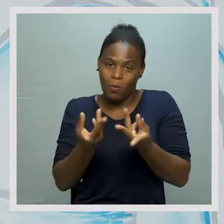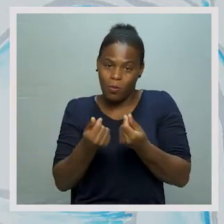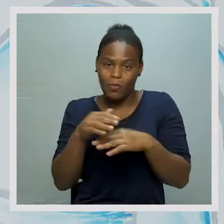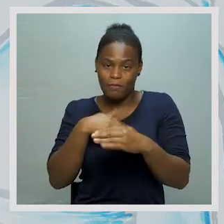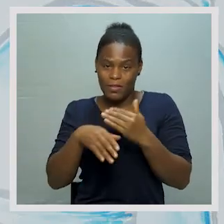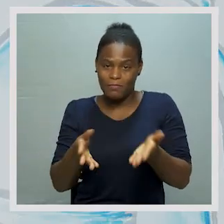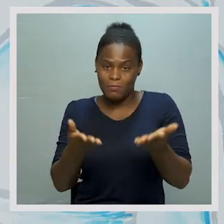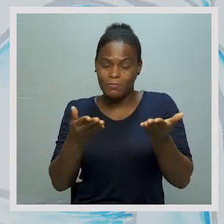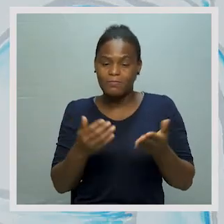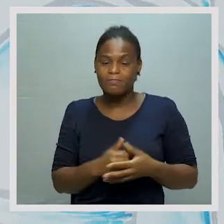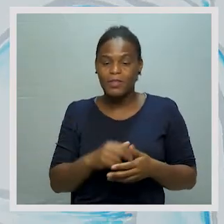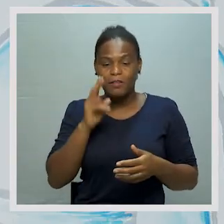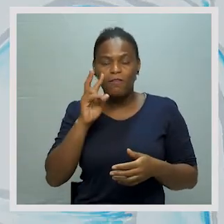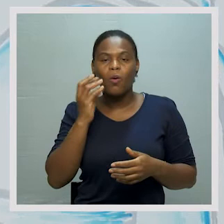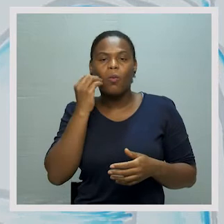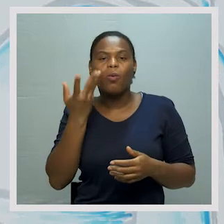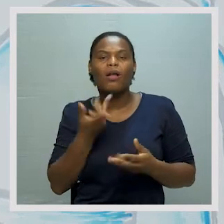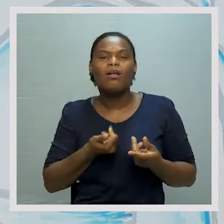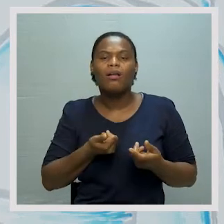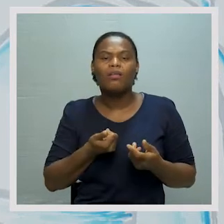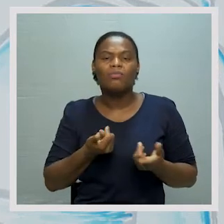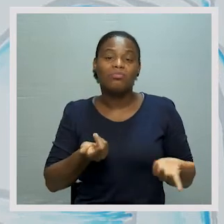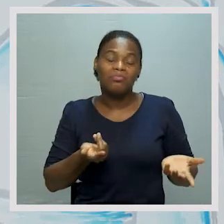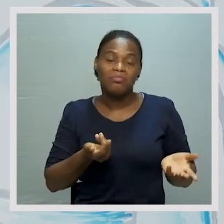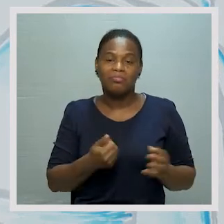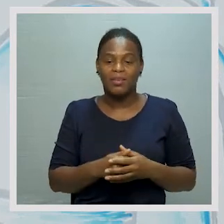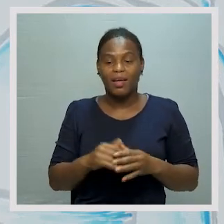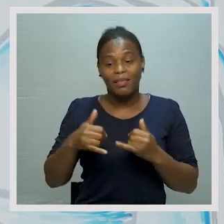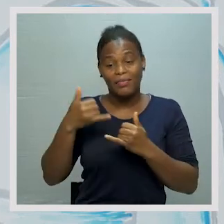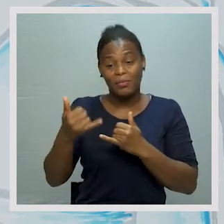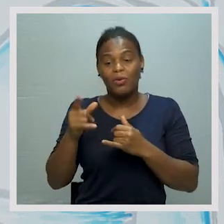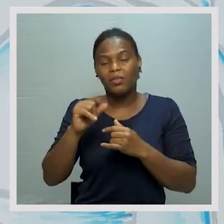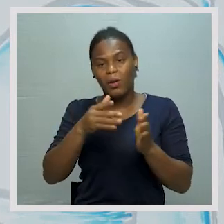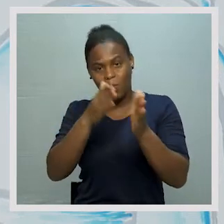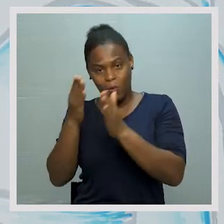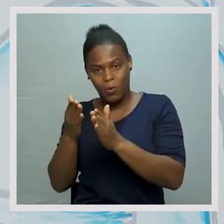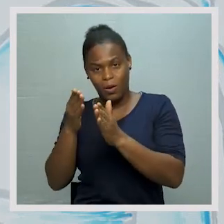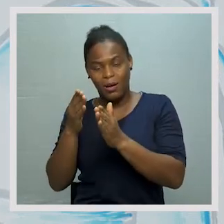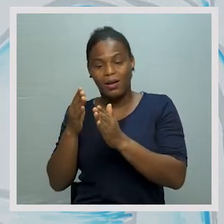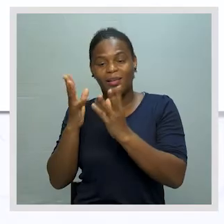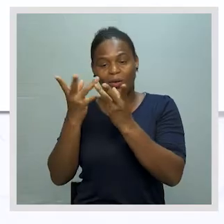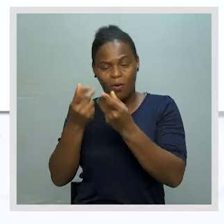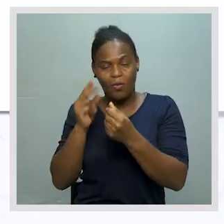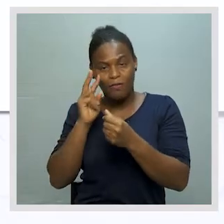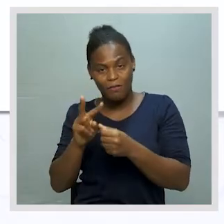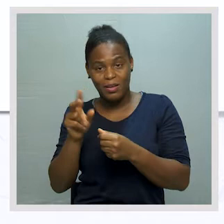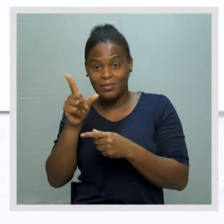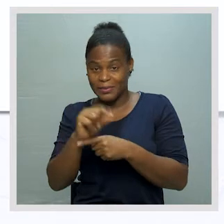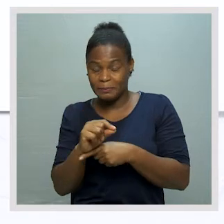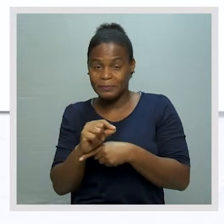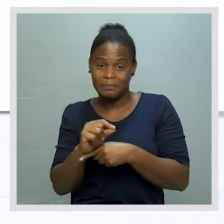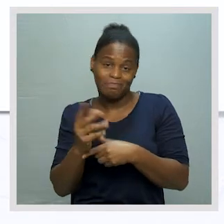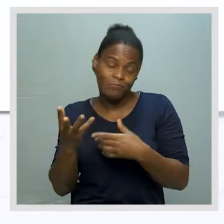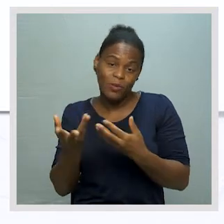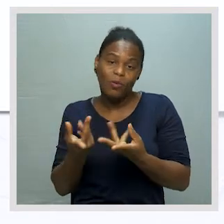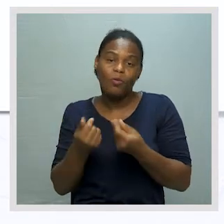cálculo e ver qual é o seu resultado. Depois vamos efetuar este cálculo do outro lado